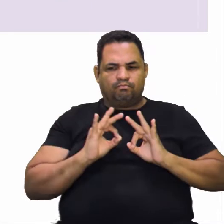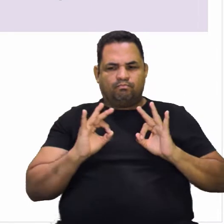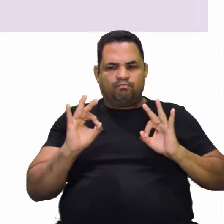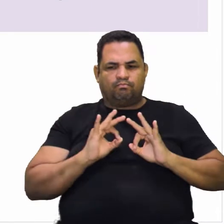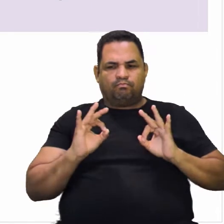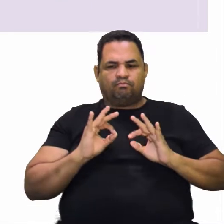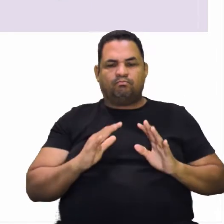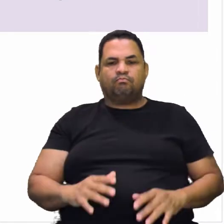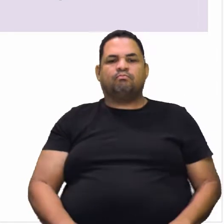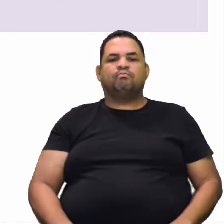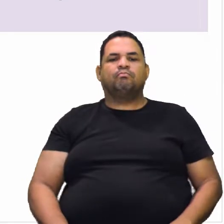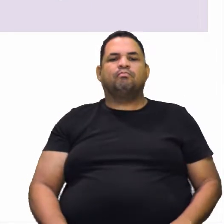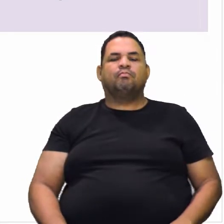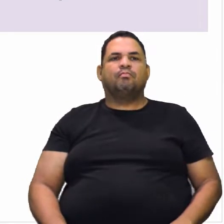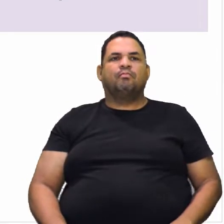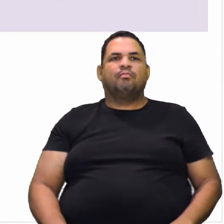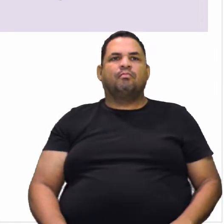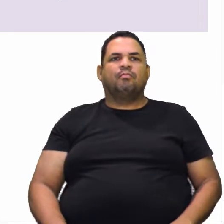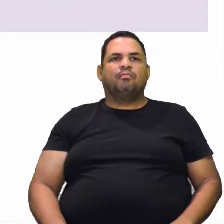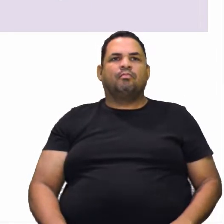perfeito.